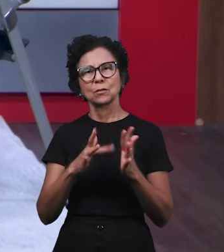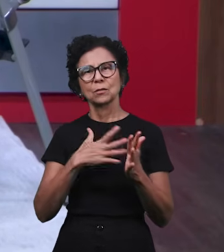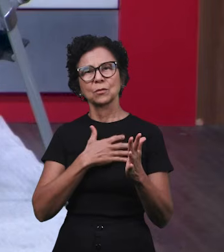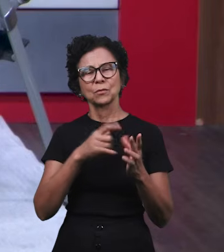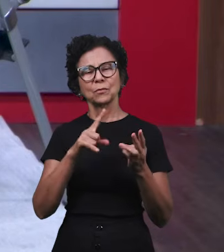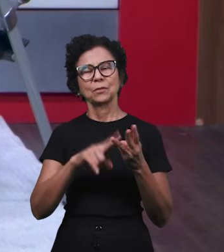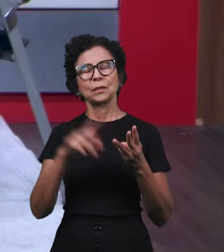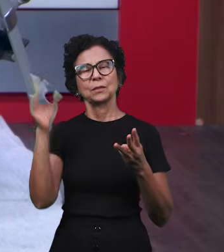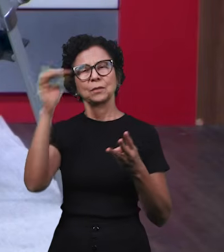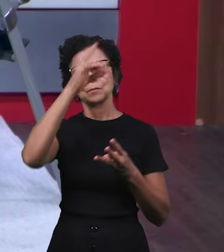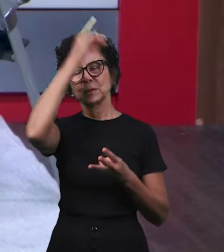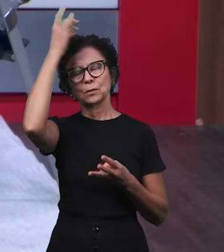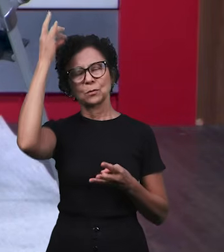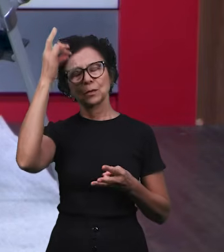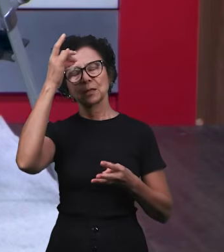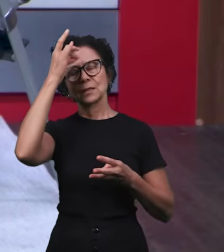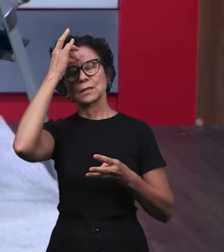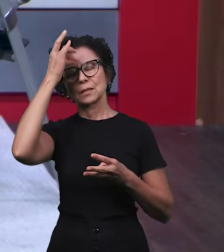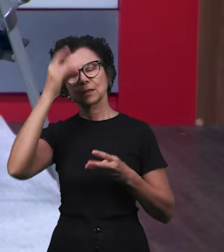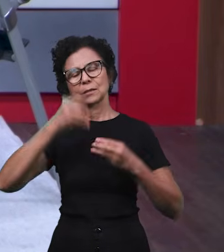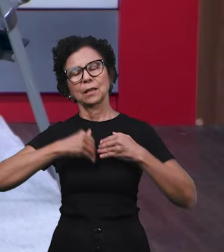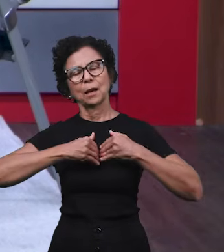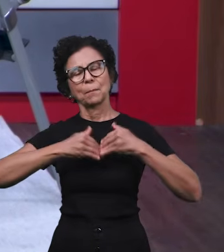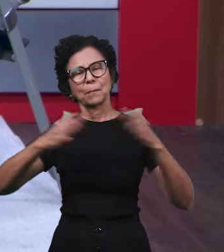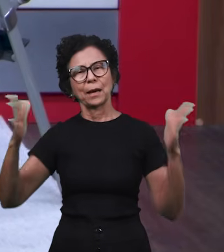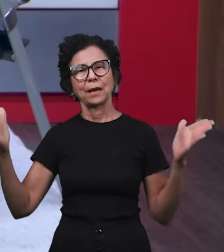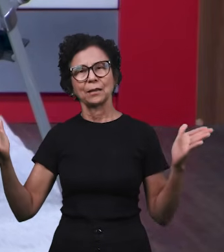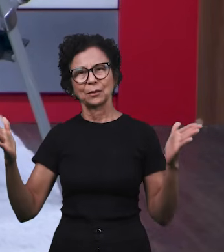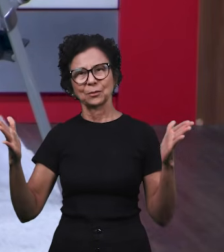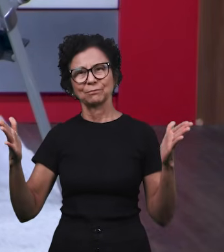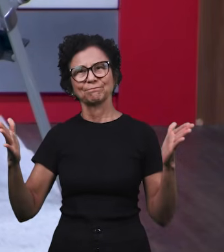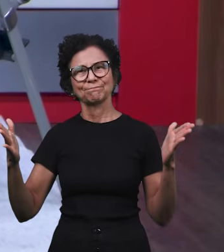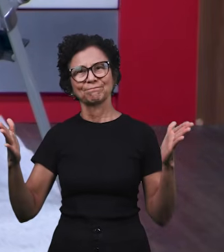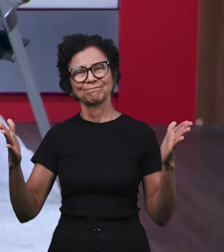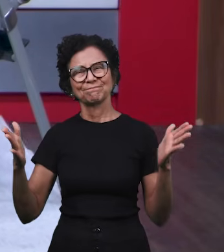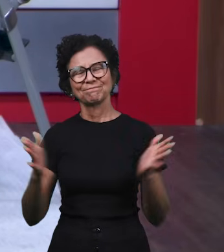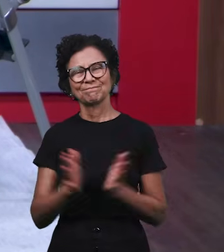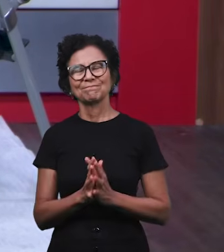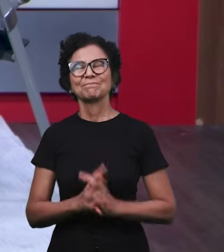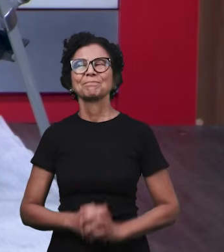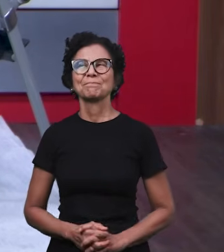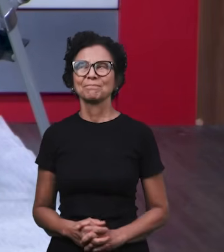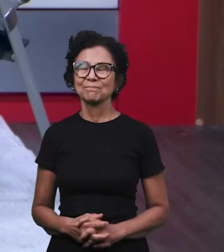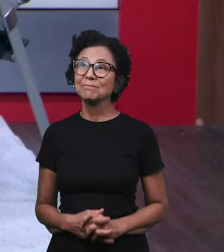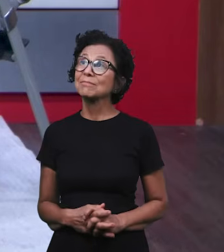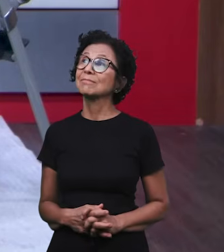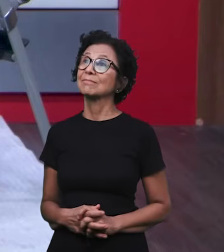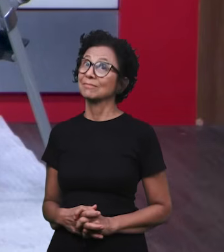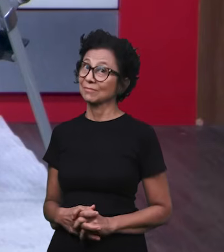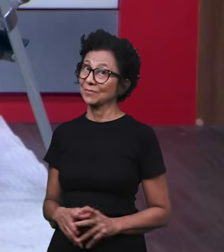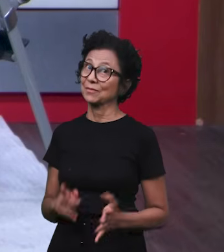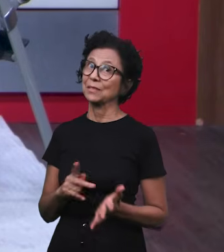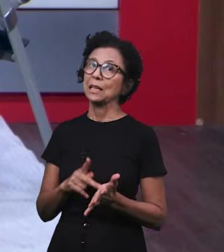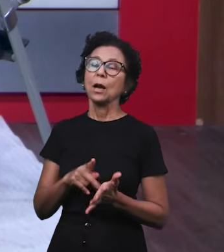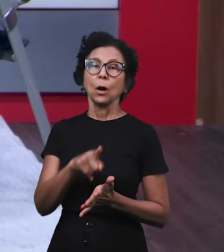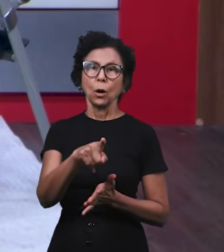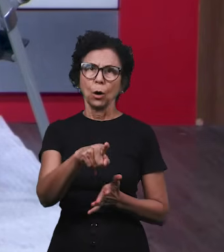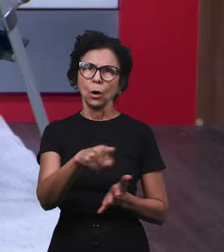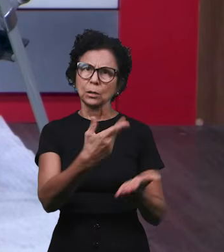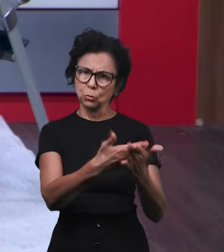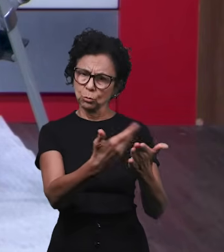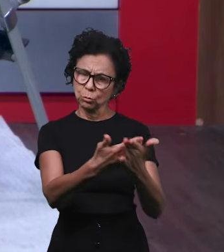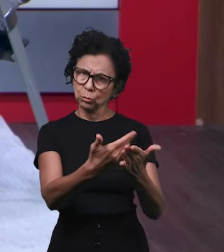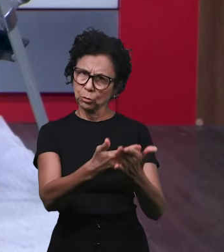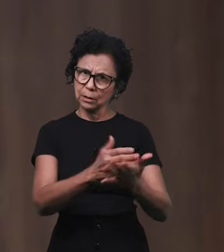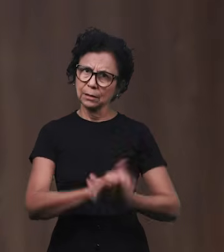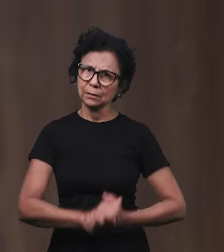acesso livre ao autor que está vivo e é uma fonte aberta. Verdade, mas não deixem de estudar também. Não deixem de estudar, é muito